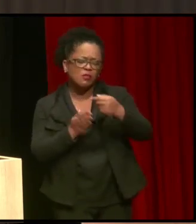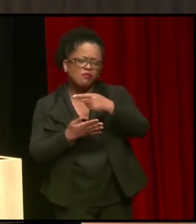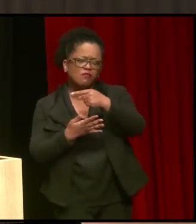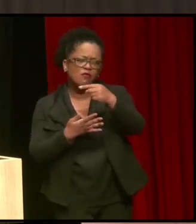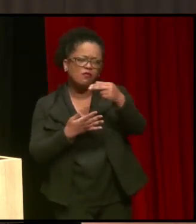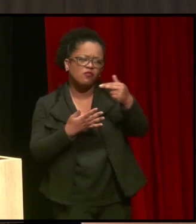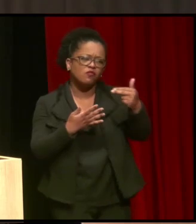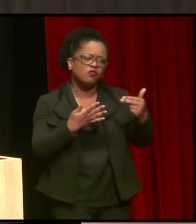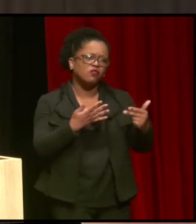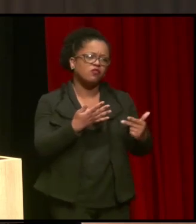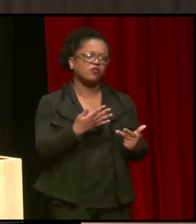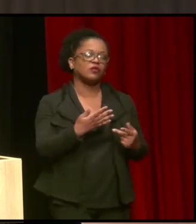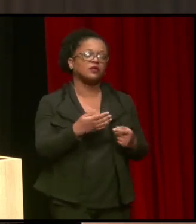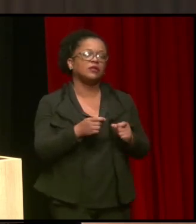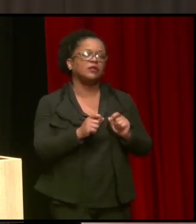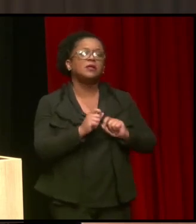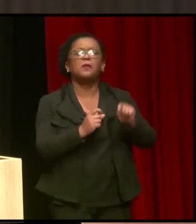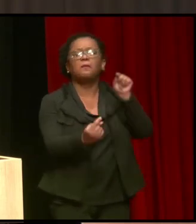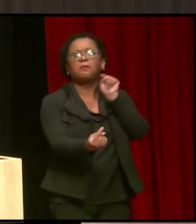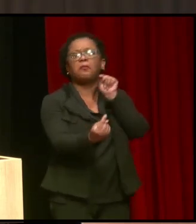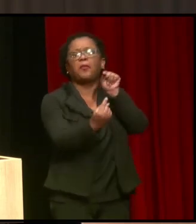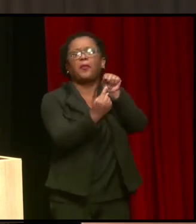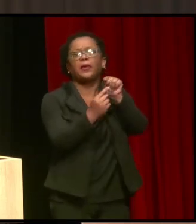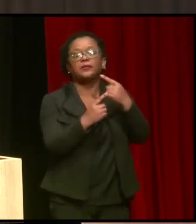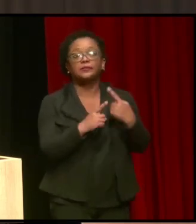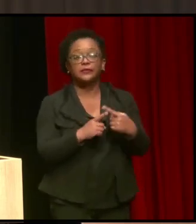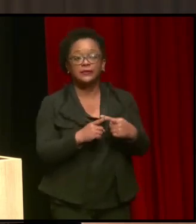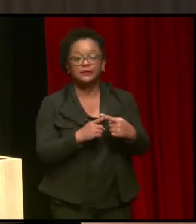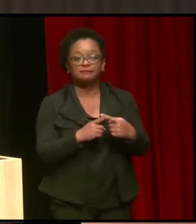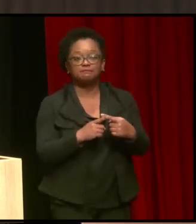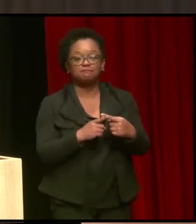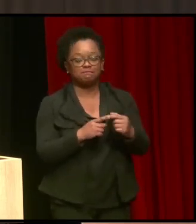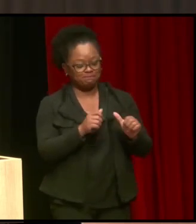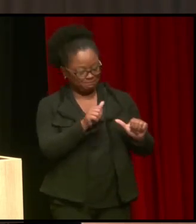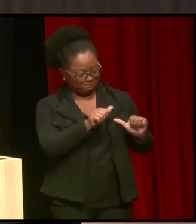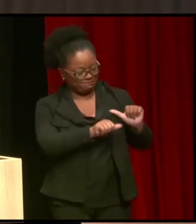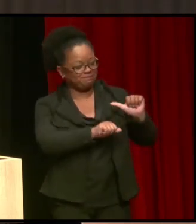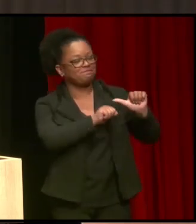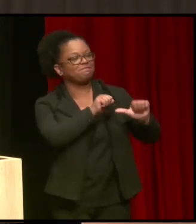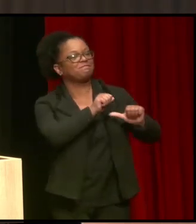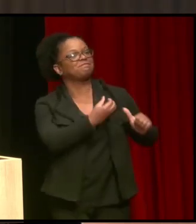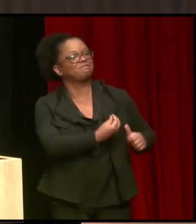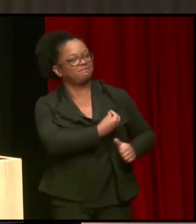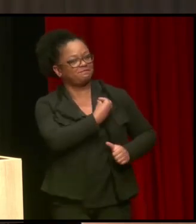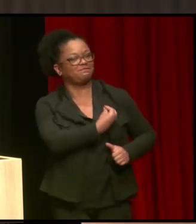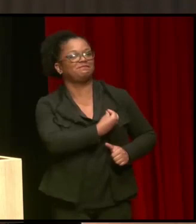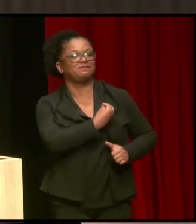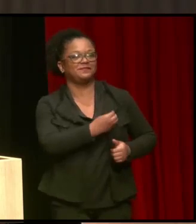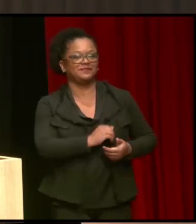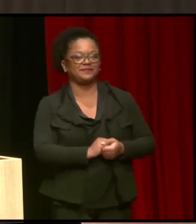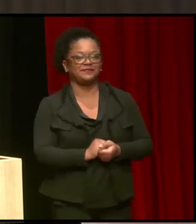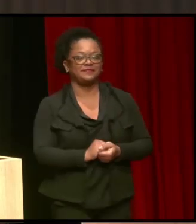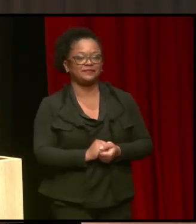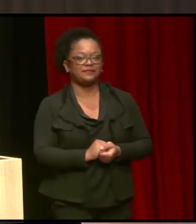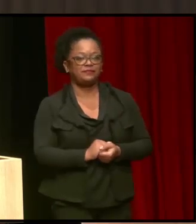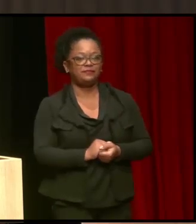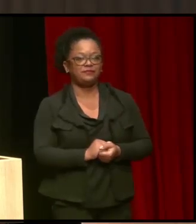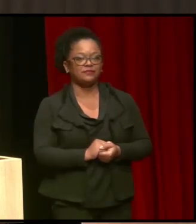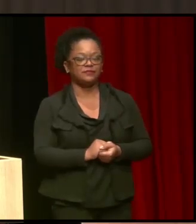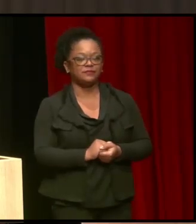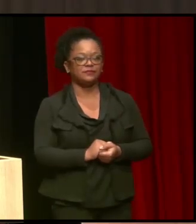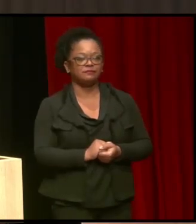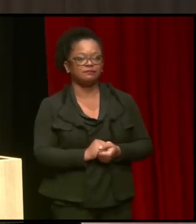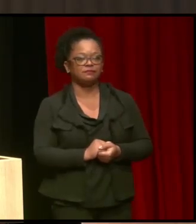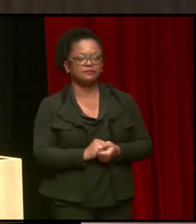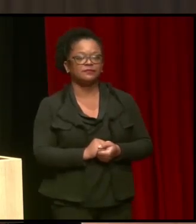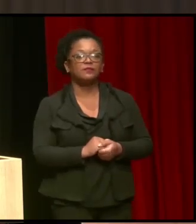para quê? Para transformar vidas. Vamos ver se agora vai adiante. Um